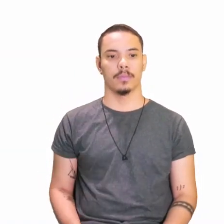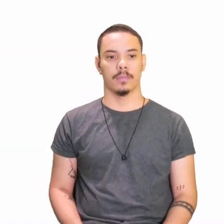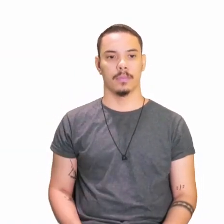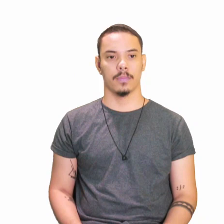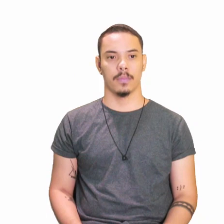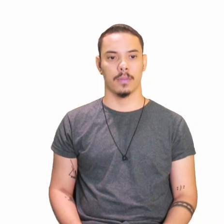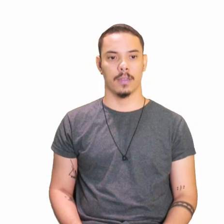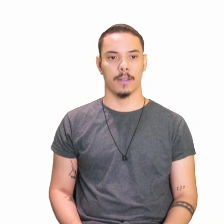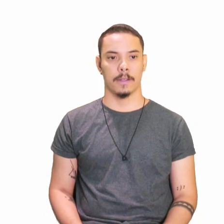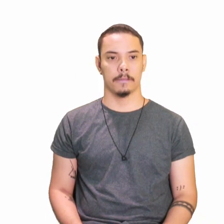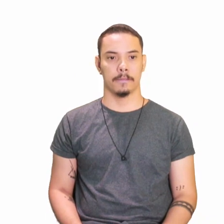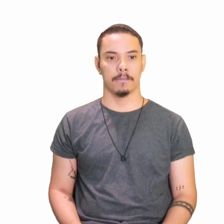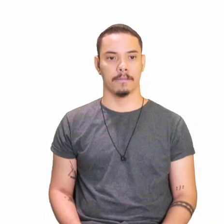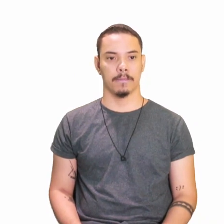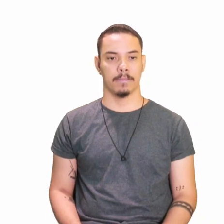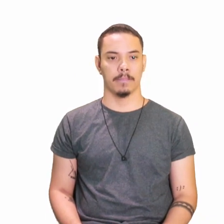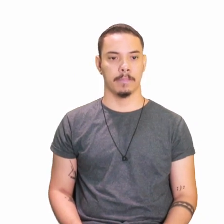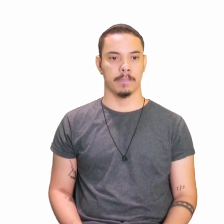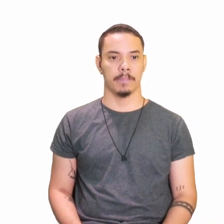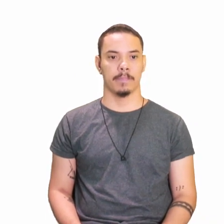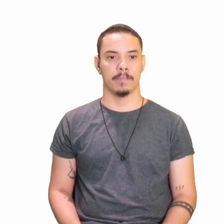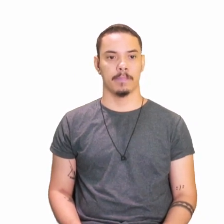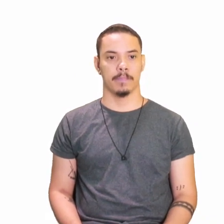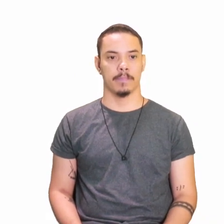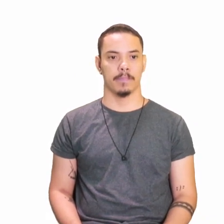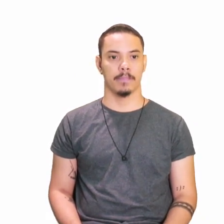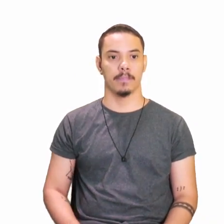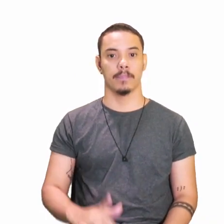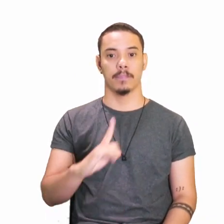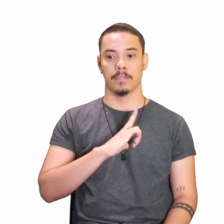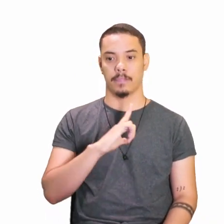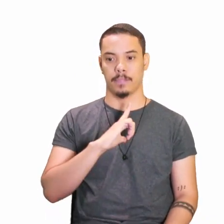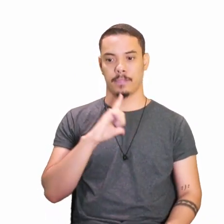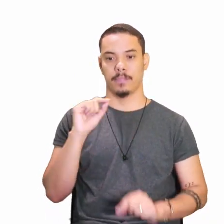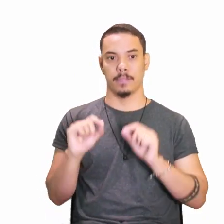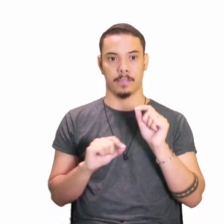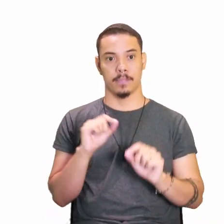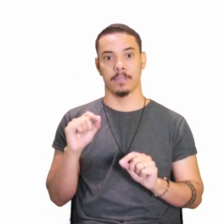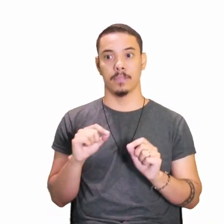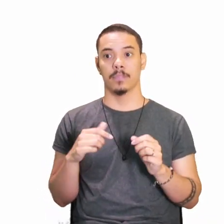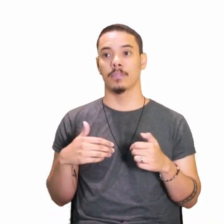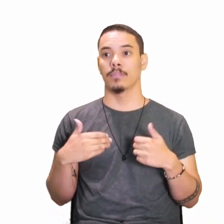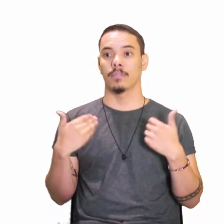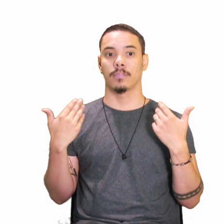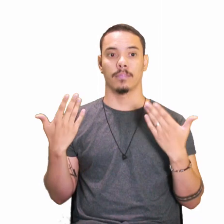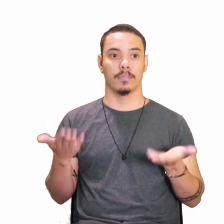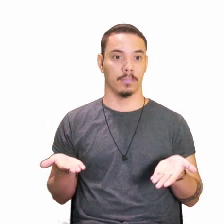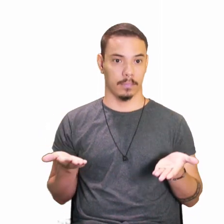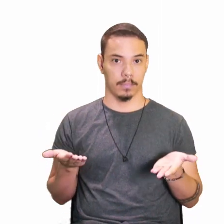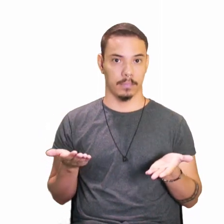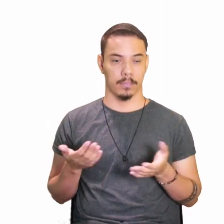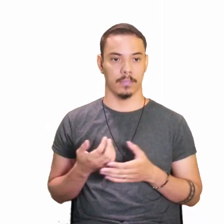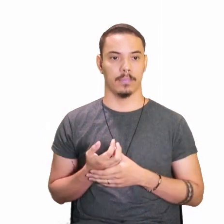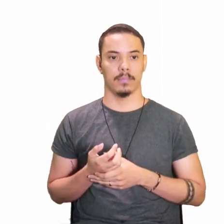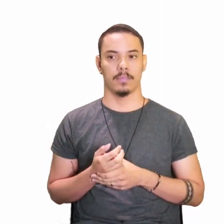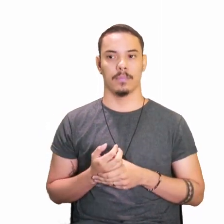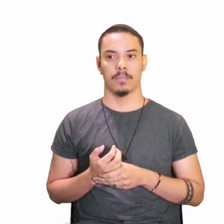a pergunta temos aqui o seguinte é correto afirmar